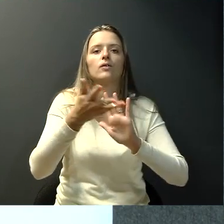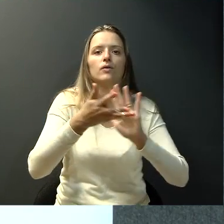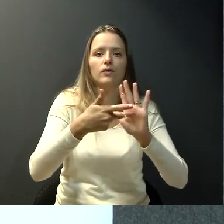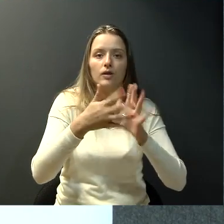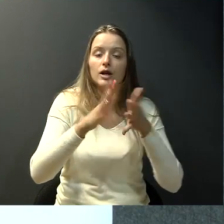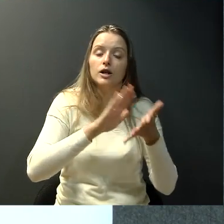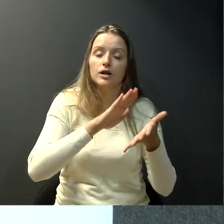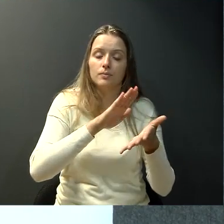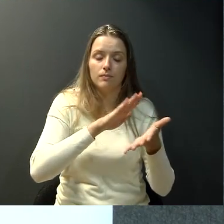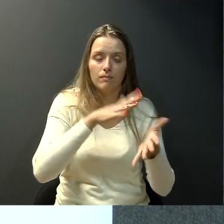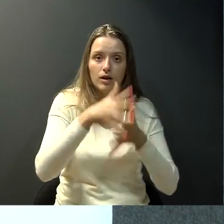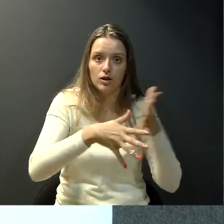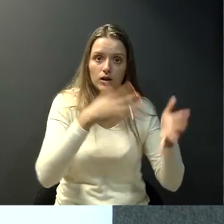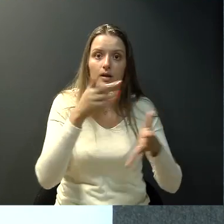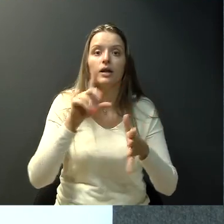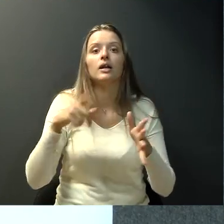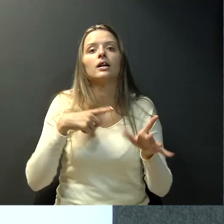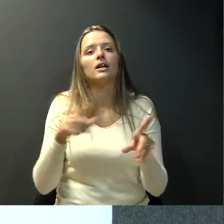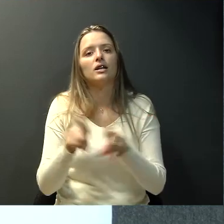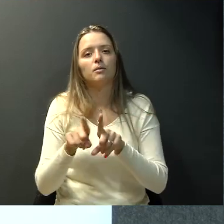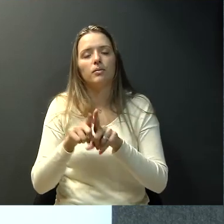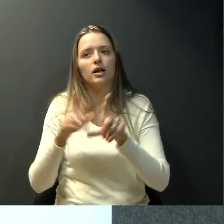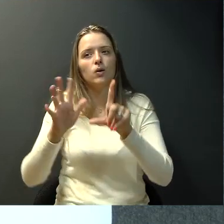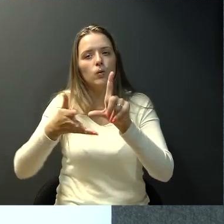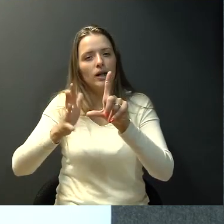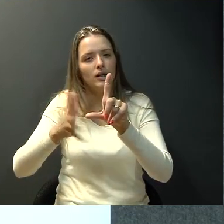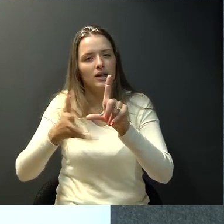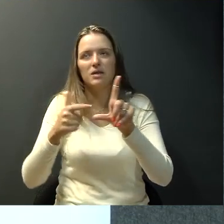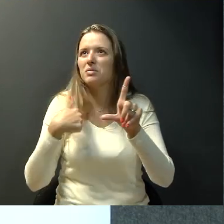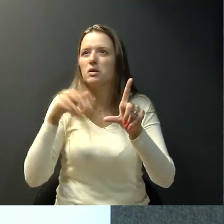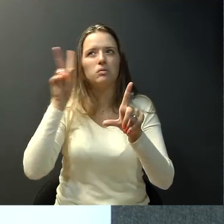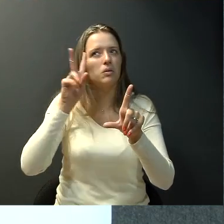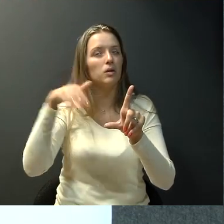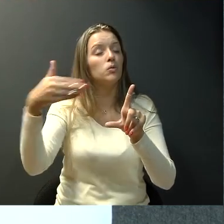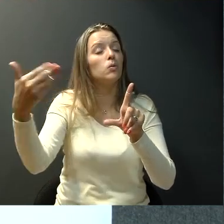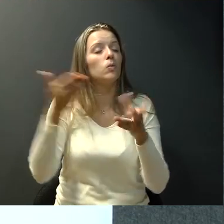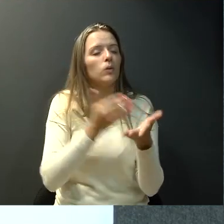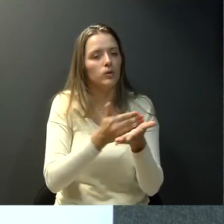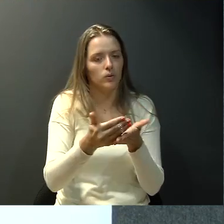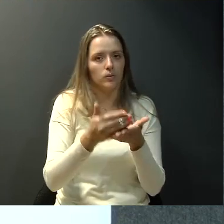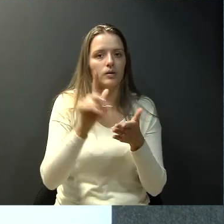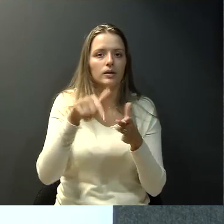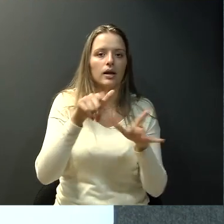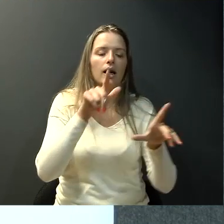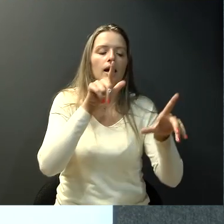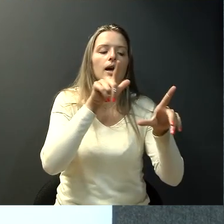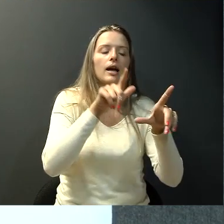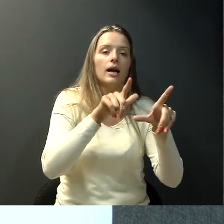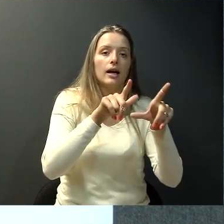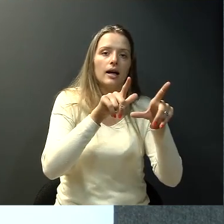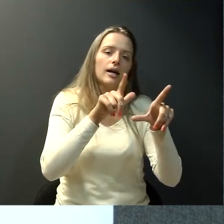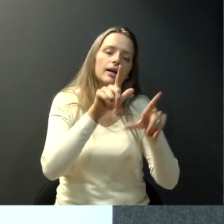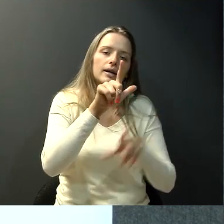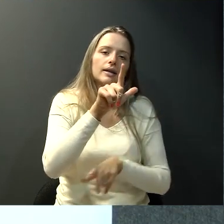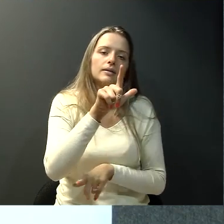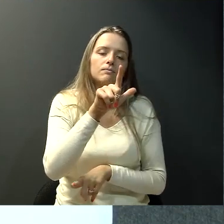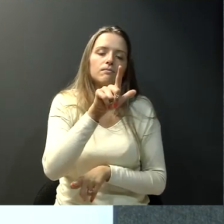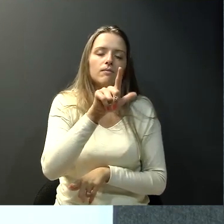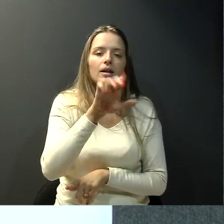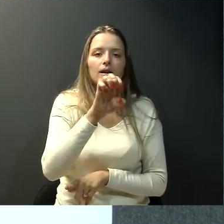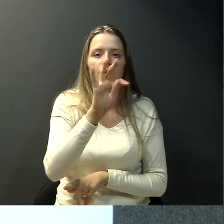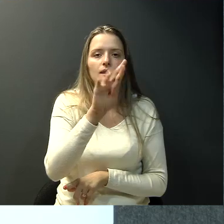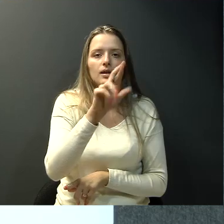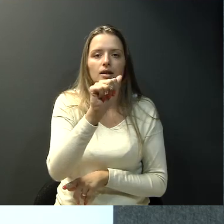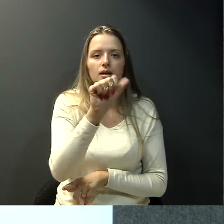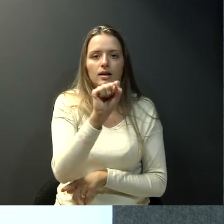ProLibras. Tem o Letras Libras, que começou, eu não me recordo quanto tempo faz, que também é uma faculdade que é Letras e Libras, que essa